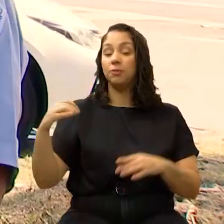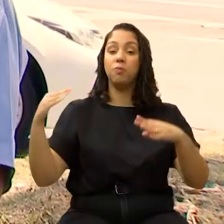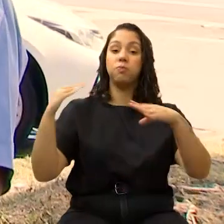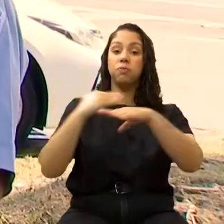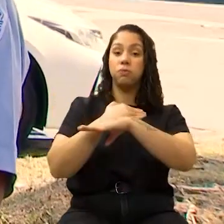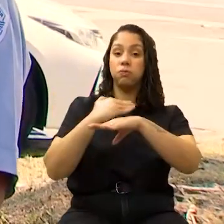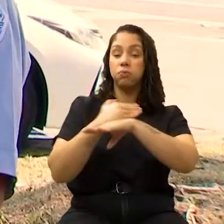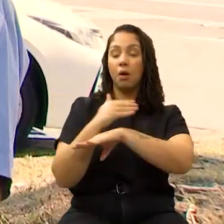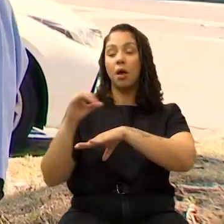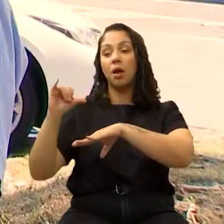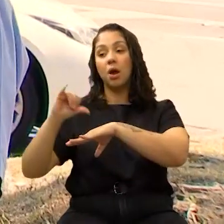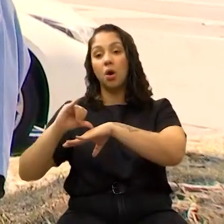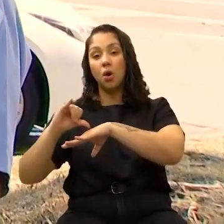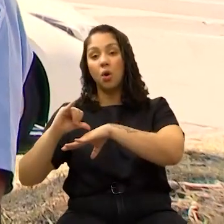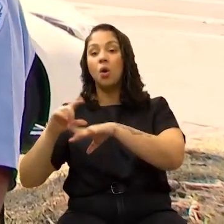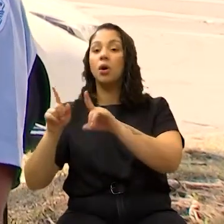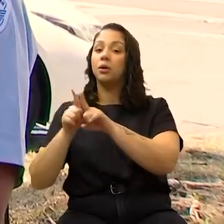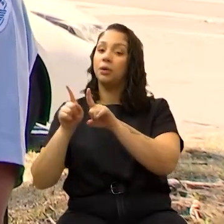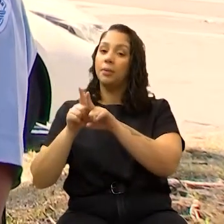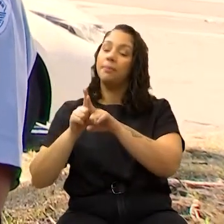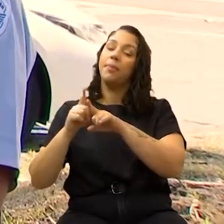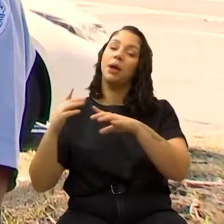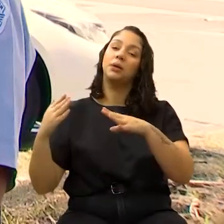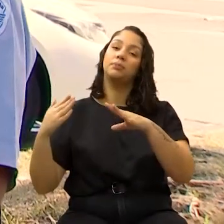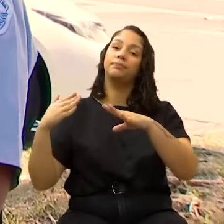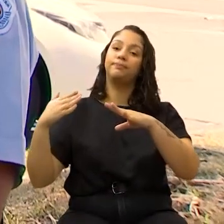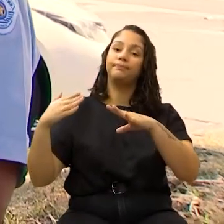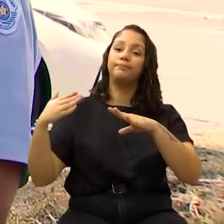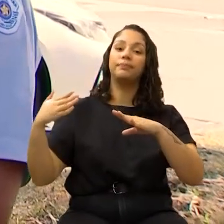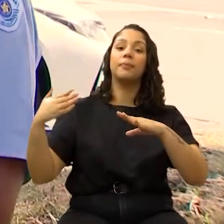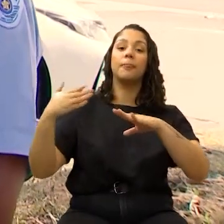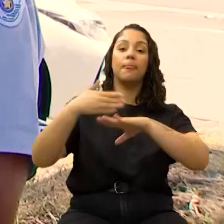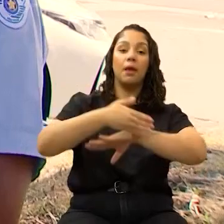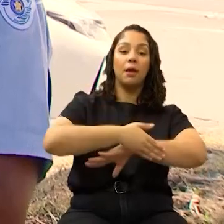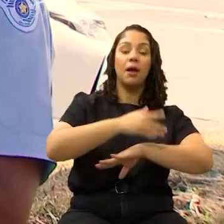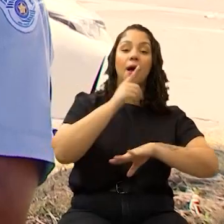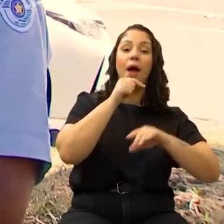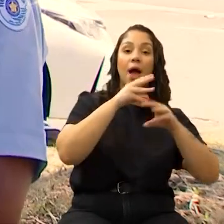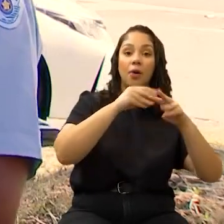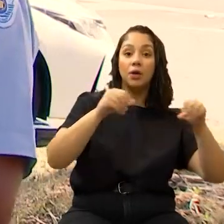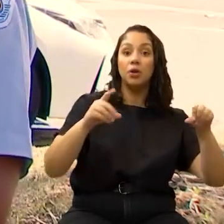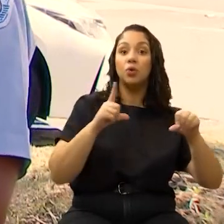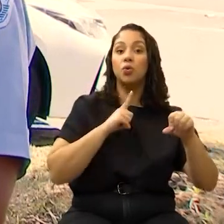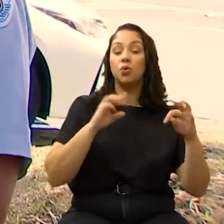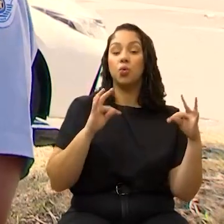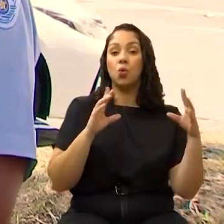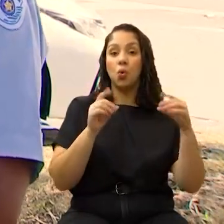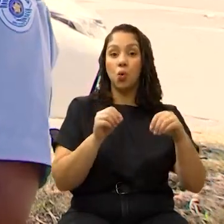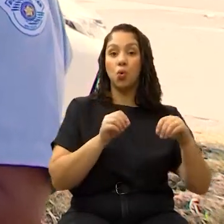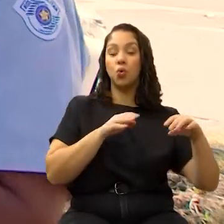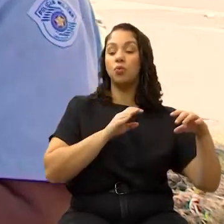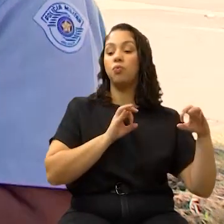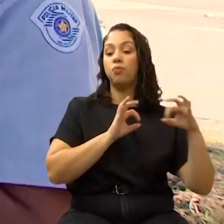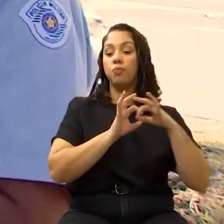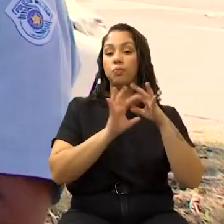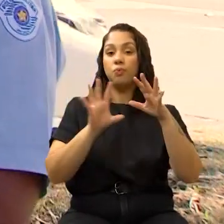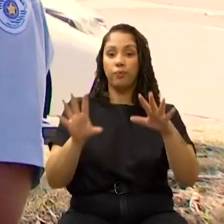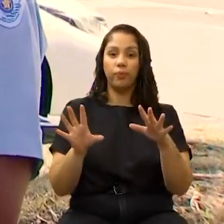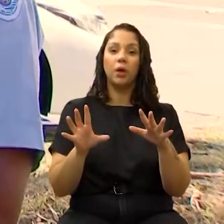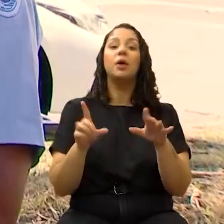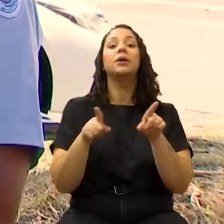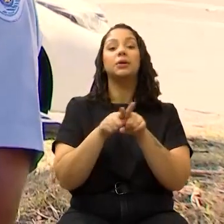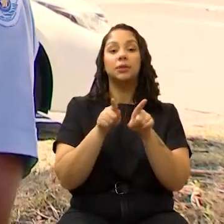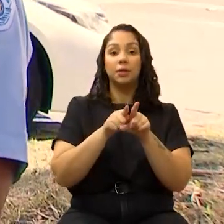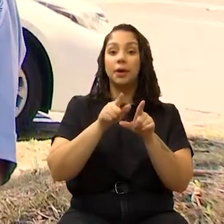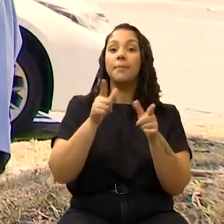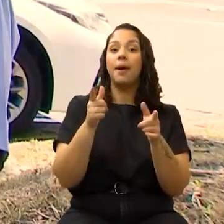sentido interior quanto capital para quem vai para o litoral. Então o policiamento rodoviário já está com todo o efetivo disponibilizado,